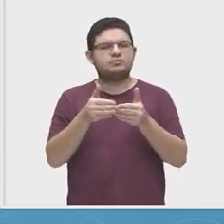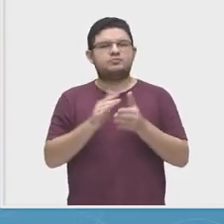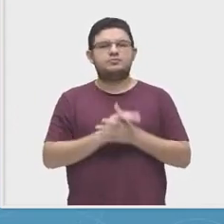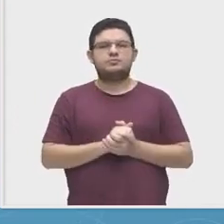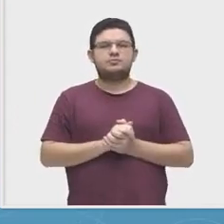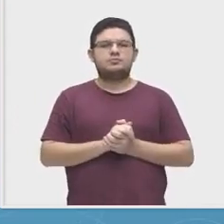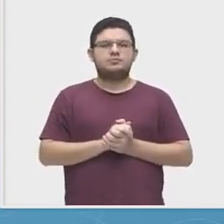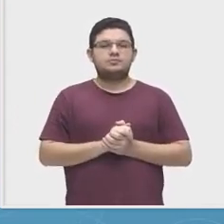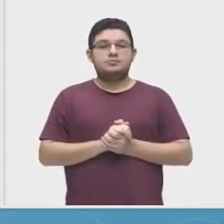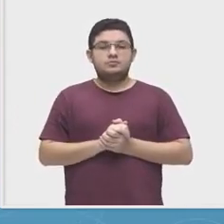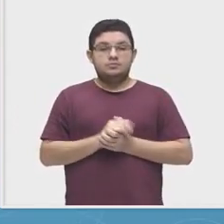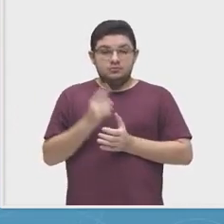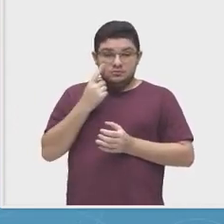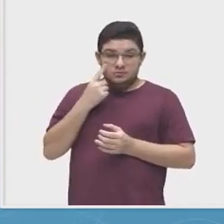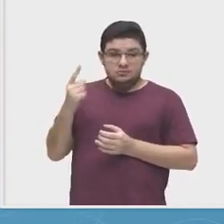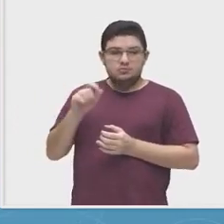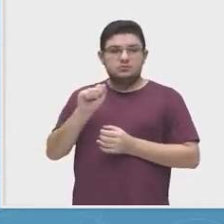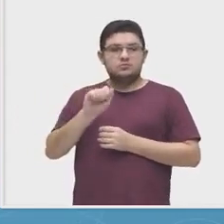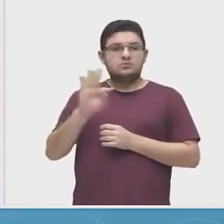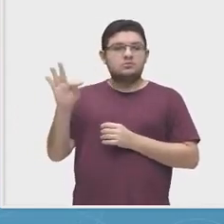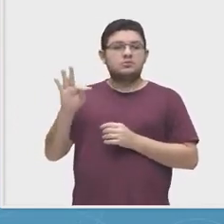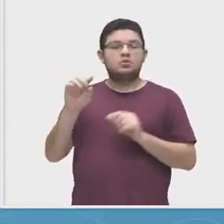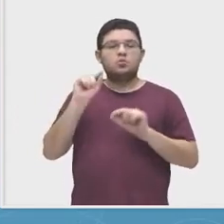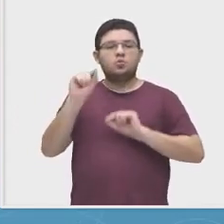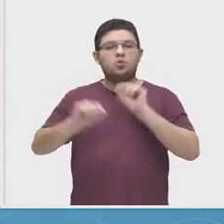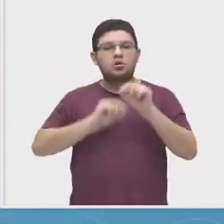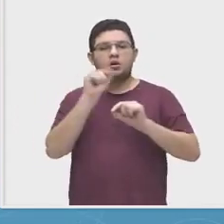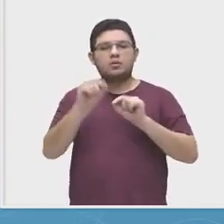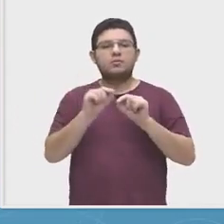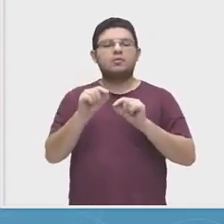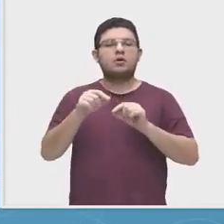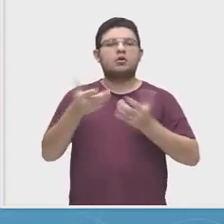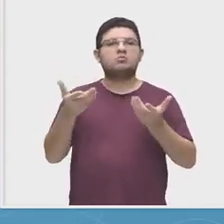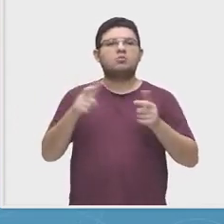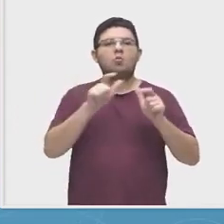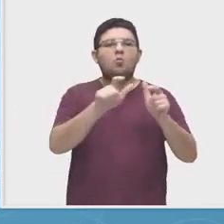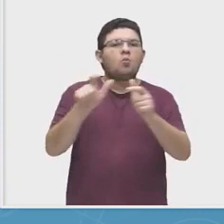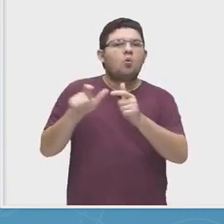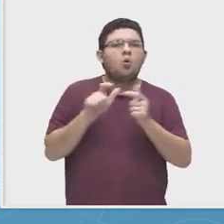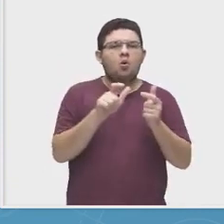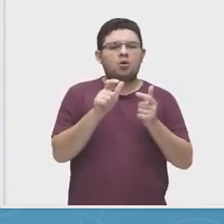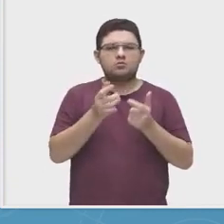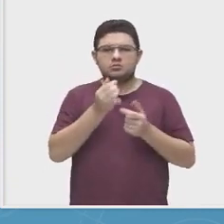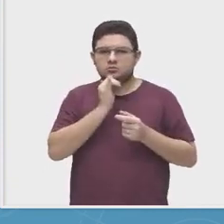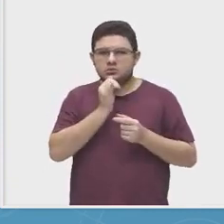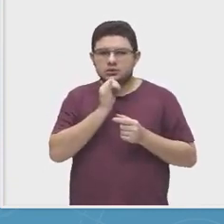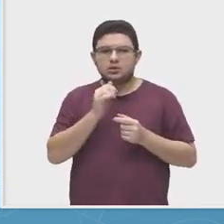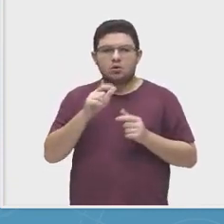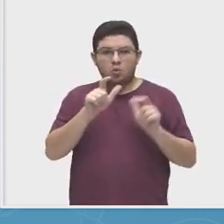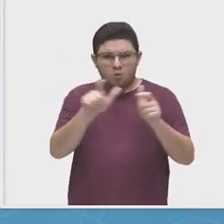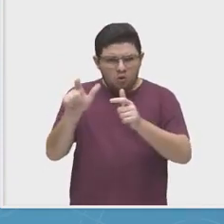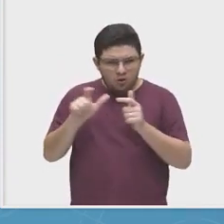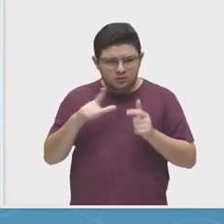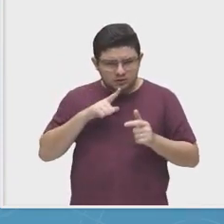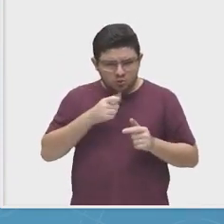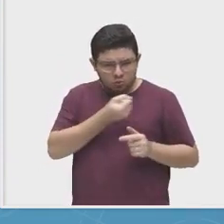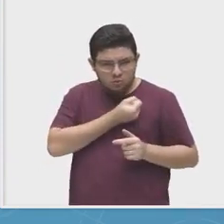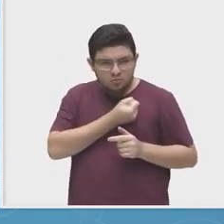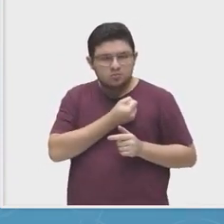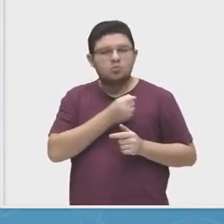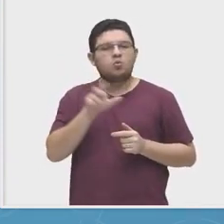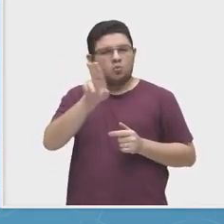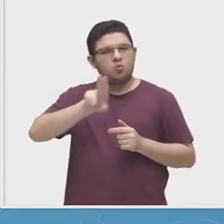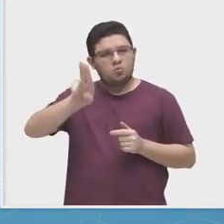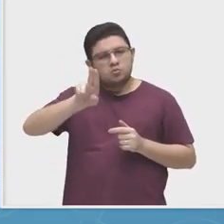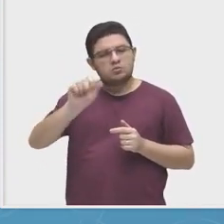tá? Olha só, at eu utilizo para address, para endereço. Se o endereço tiver um número, então nós já utilizamos o at, porque é um local